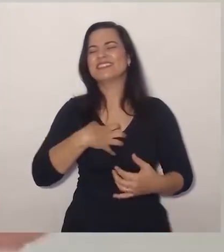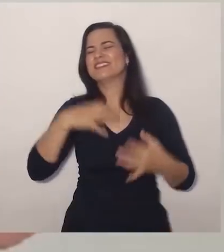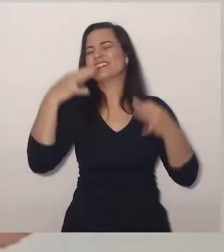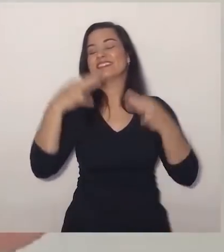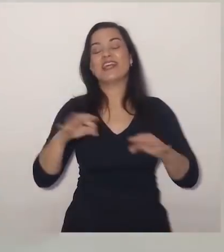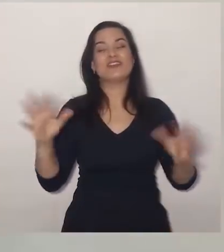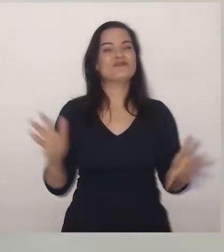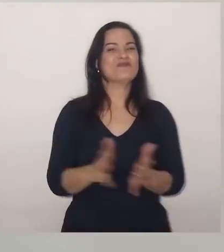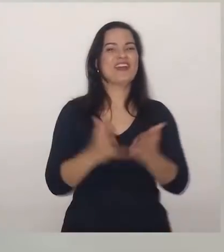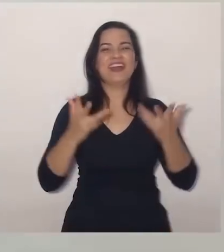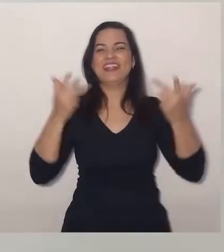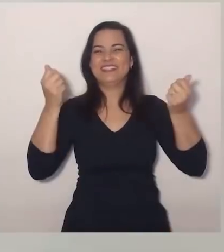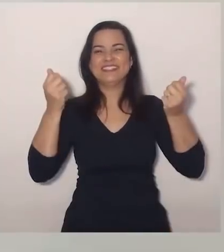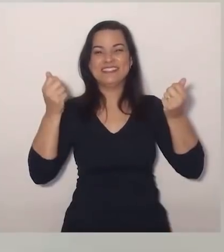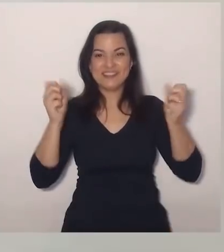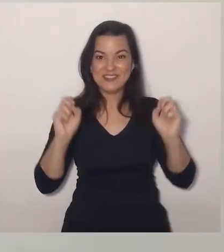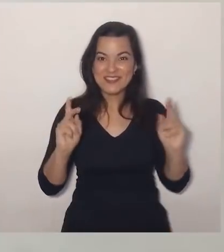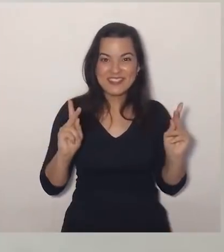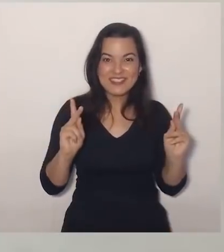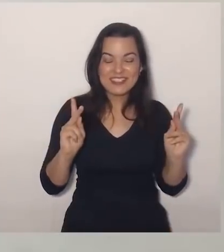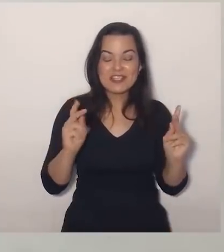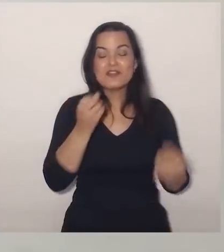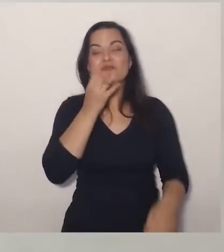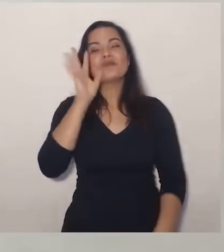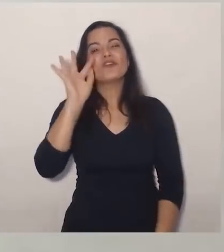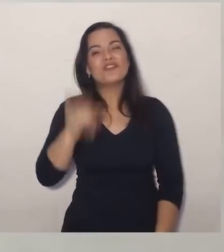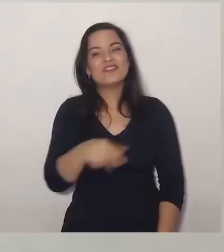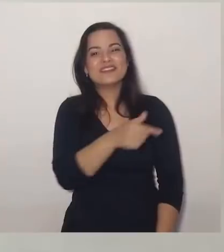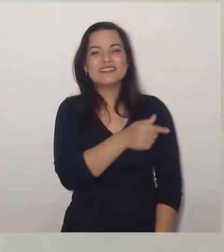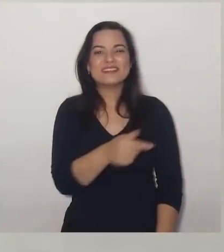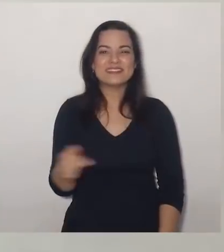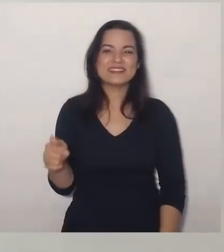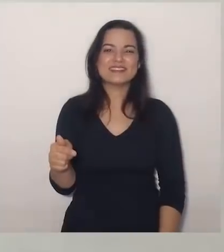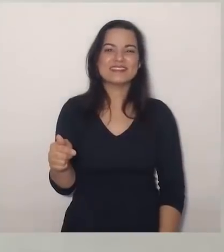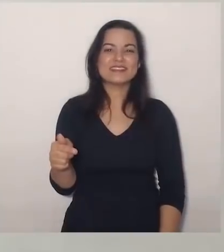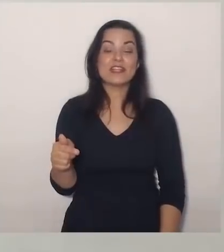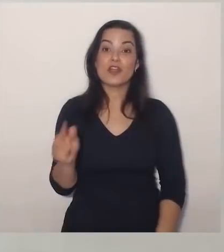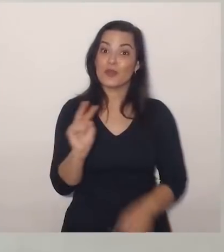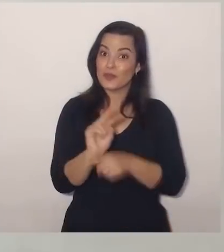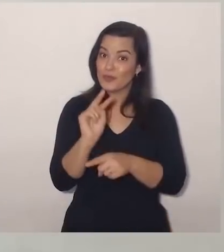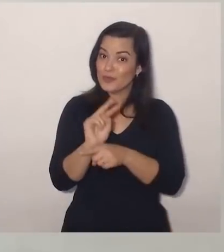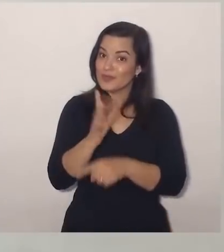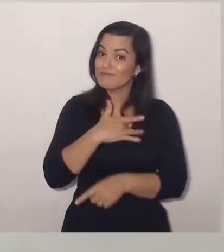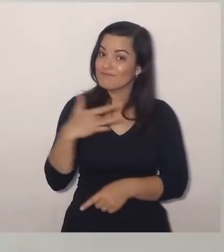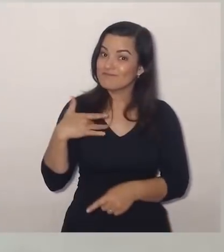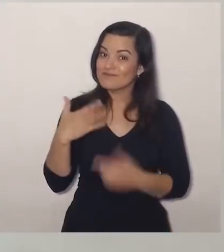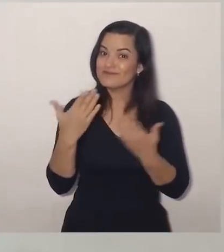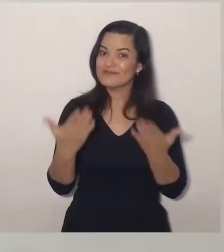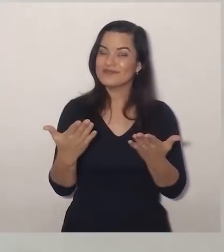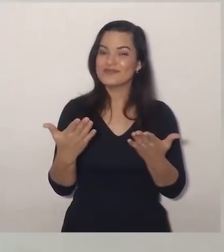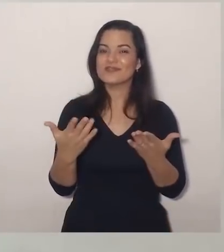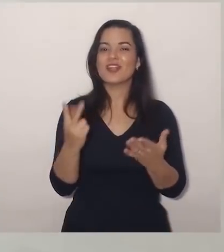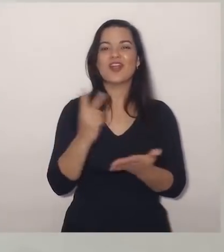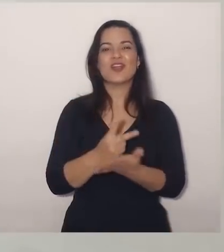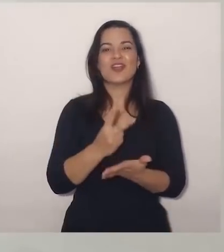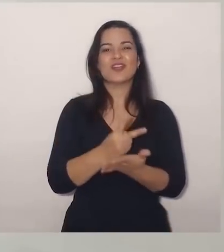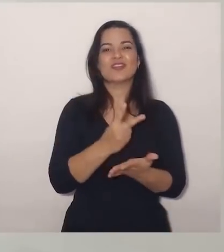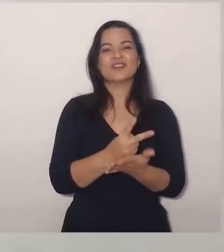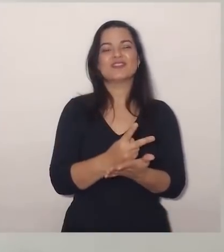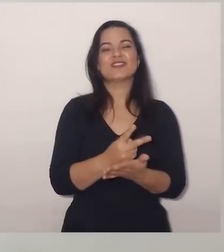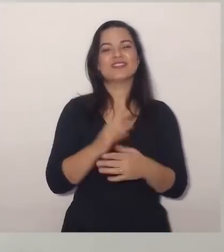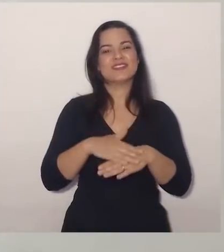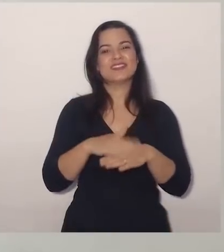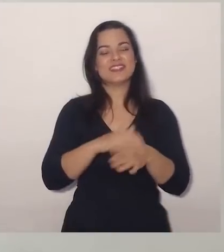serão incríveis, tá bom? Excelente final de semana para vocês. Se cuidem, continuem